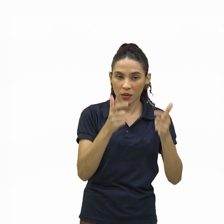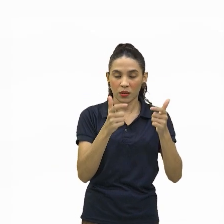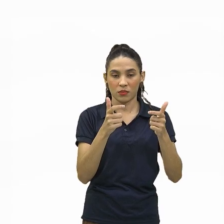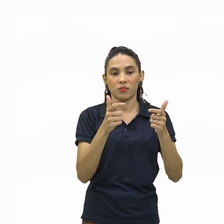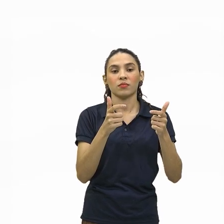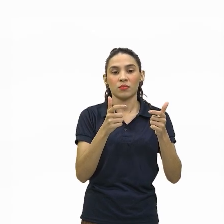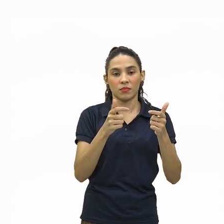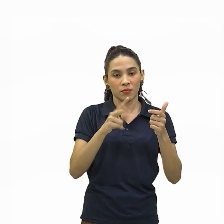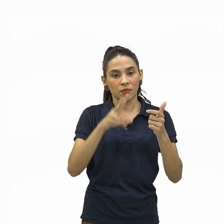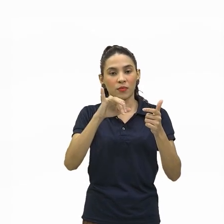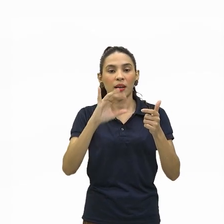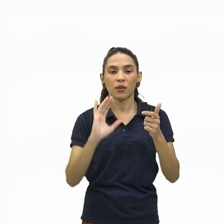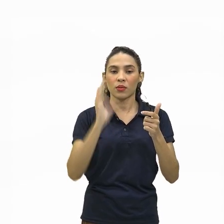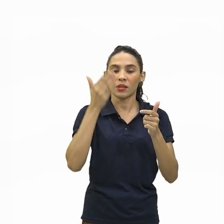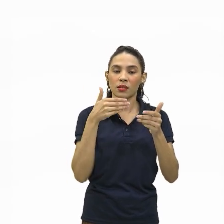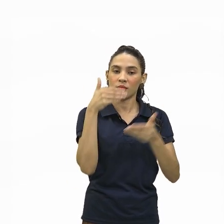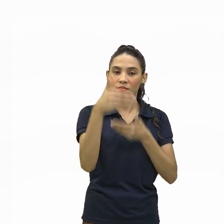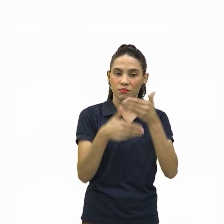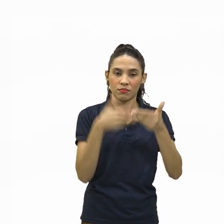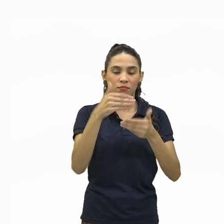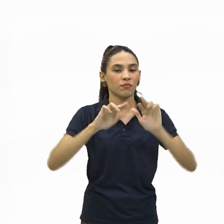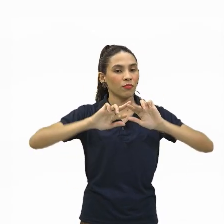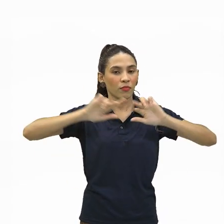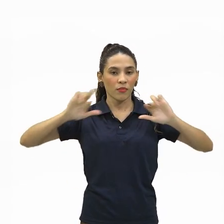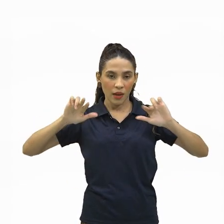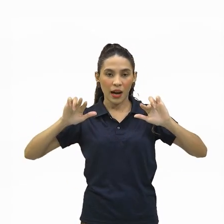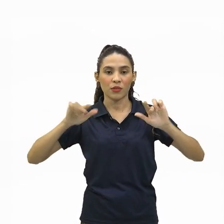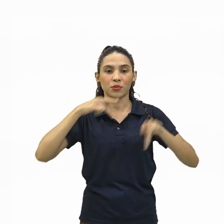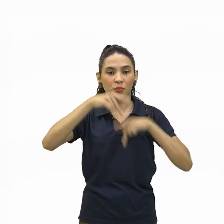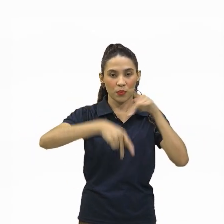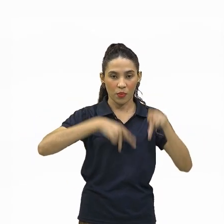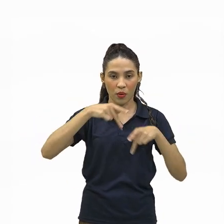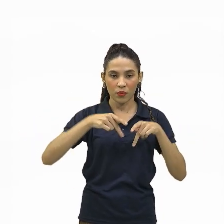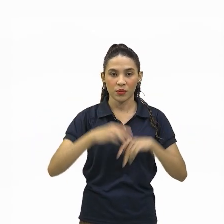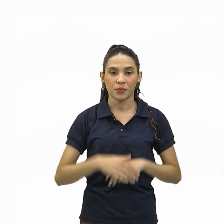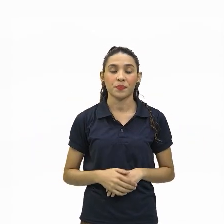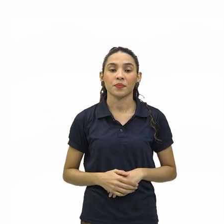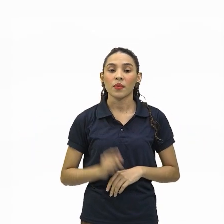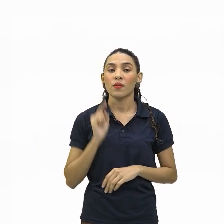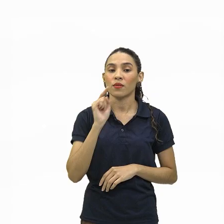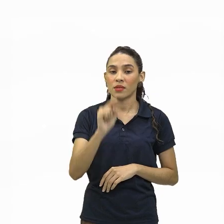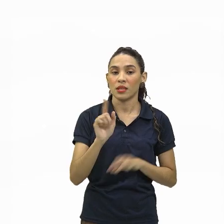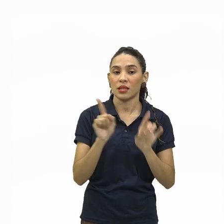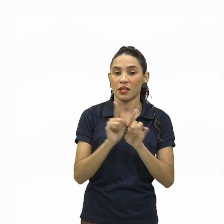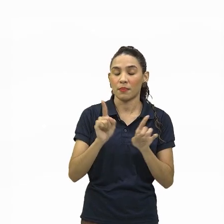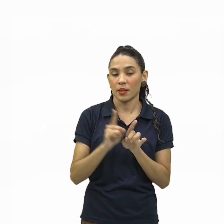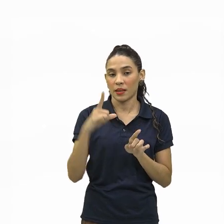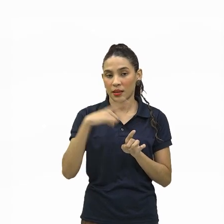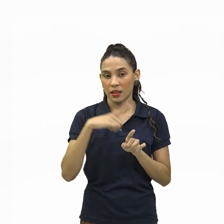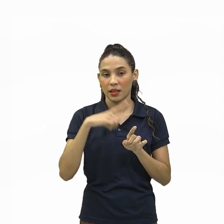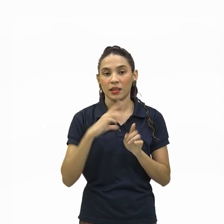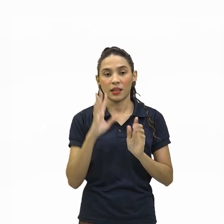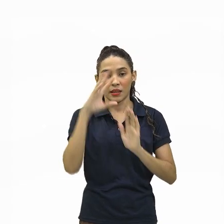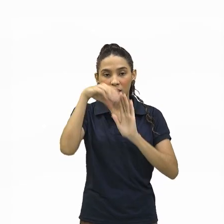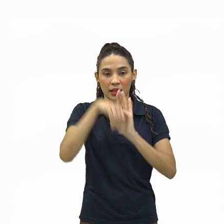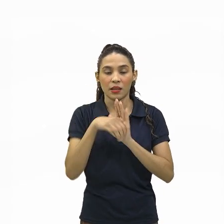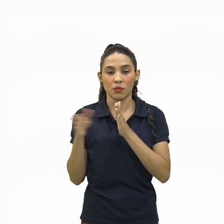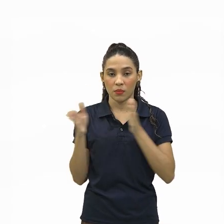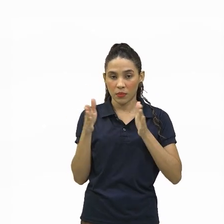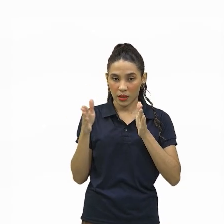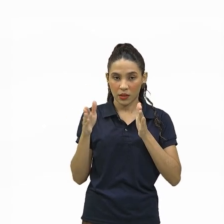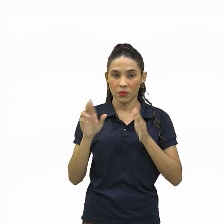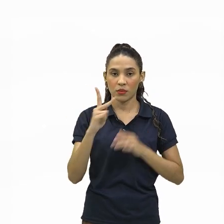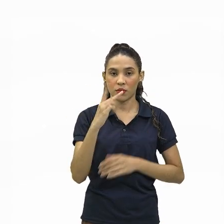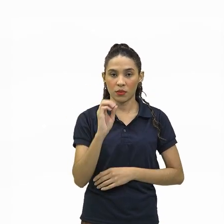está acontecendo por diversos povos, tá bom? Você tem, ainda dentro do período pré-homérico, a